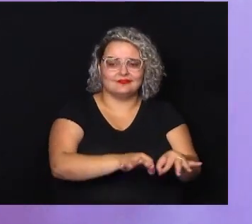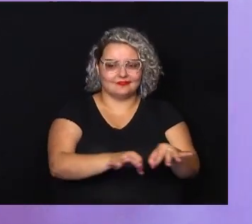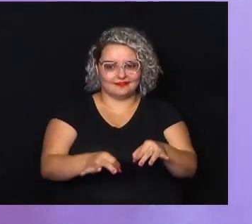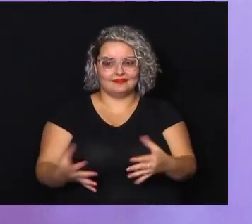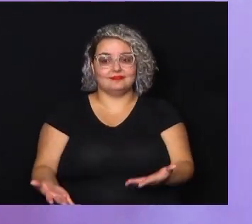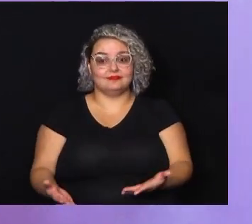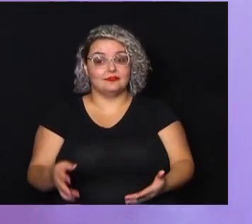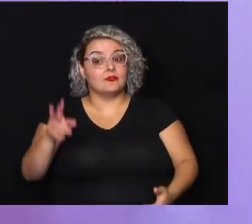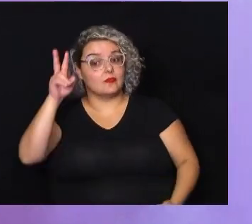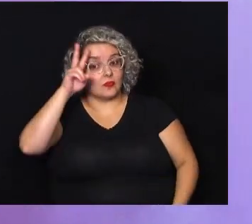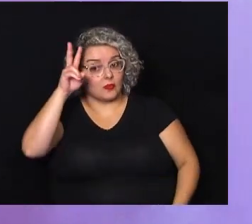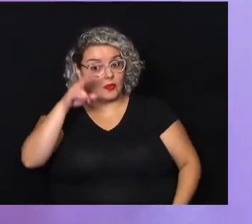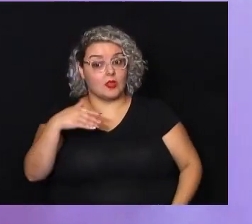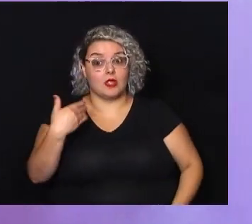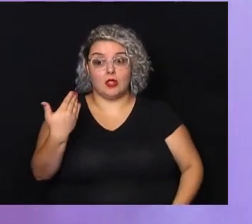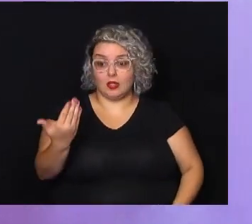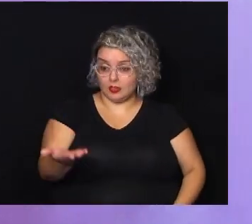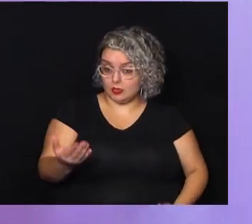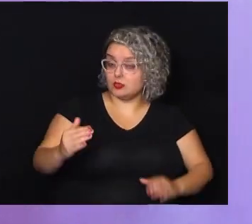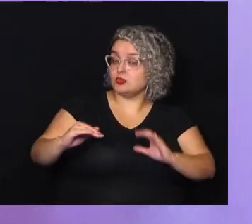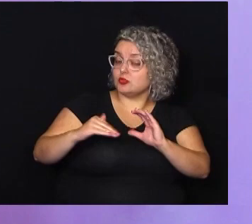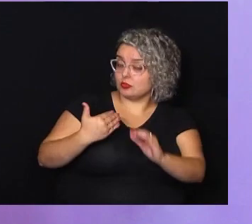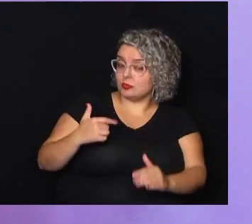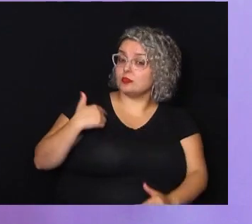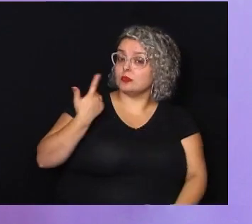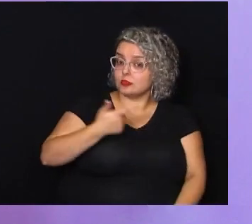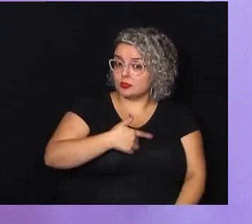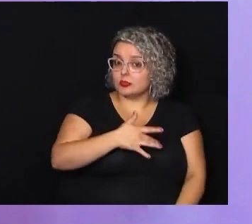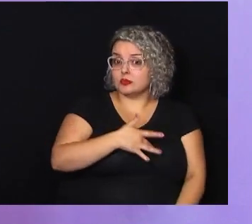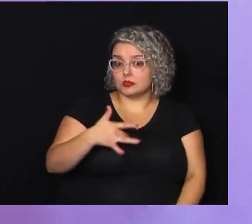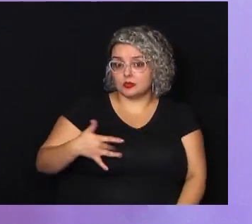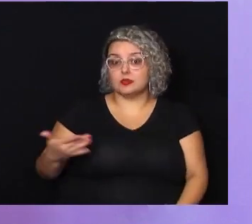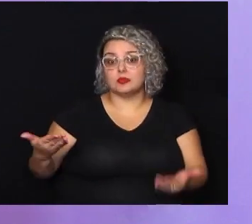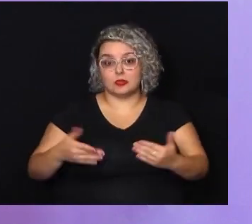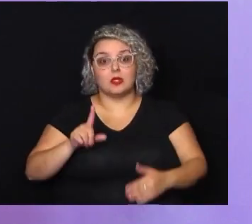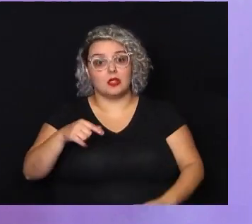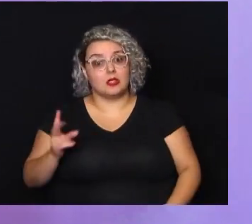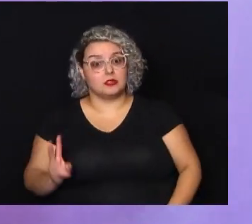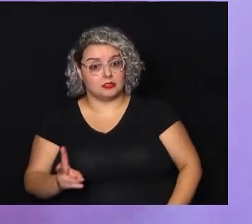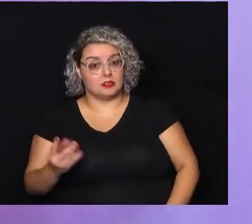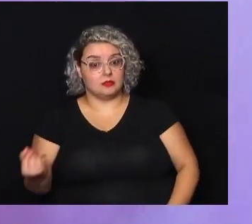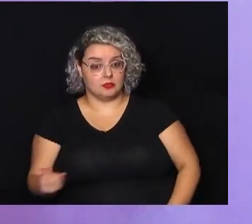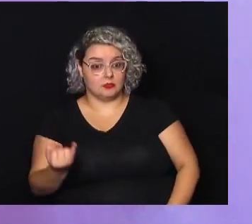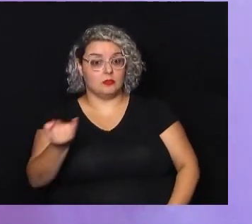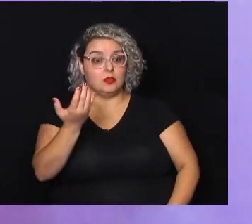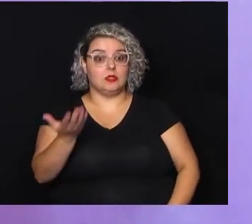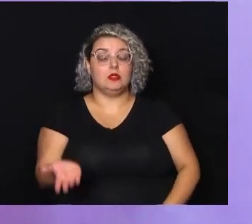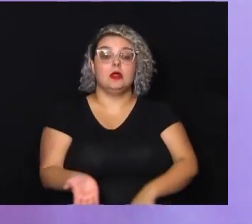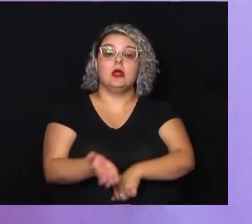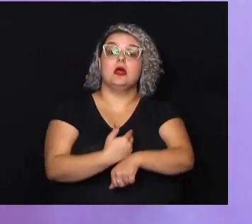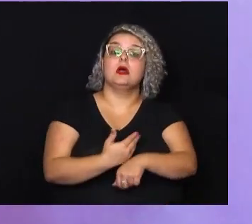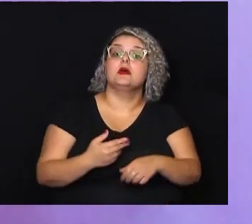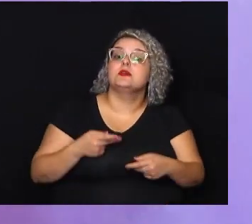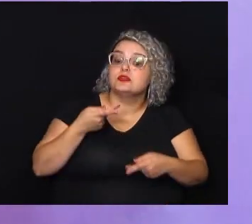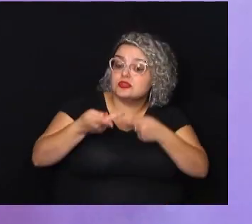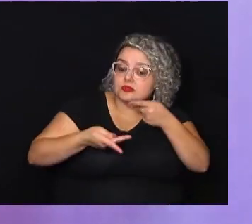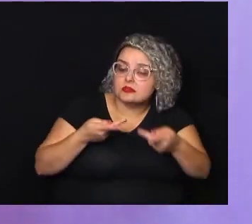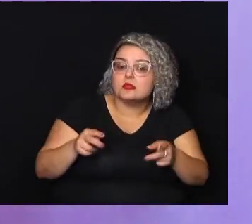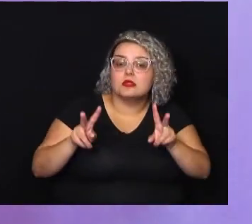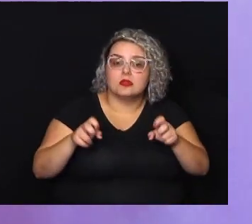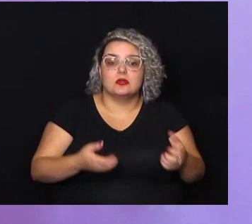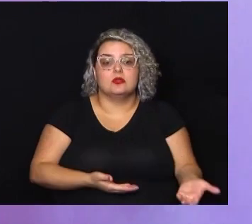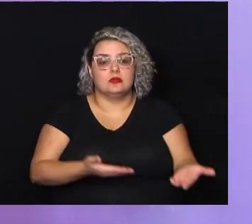e audiência aí ao longo da nossa programação e lembrar que a sua participação aqui no Saúde Agora é sempre muito